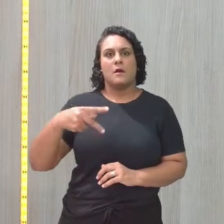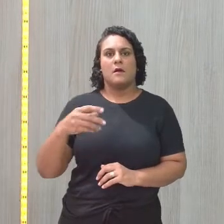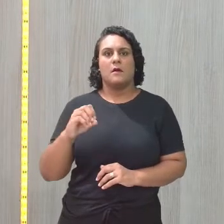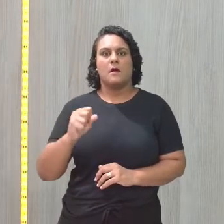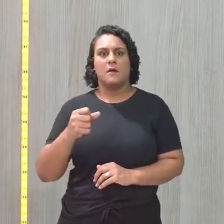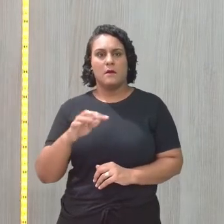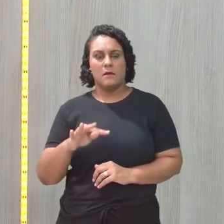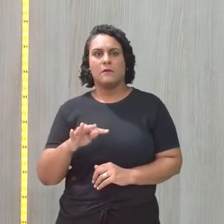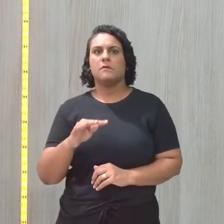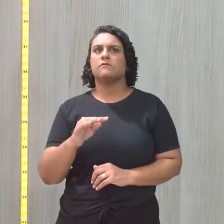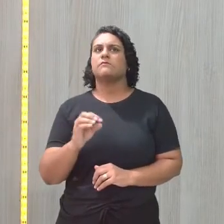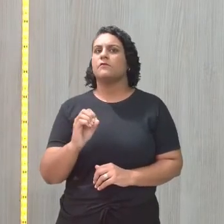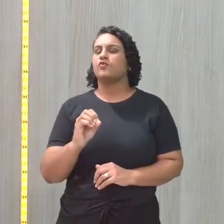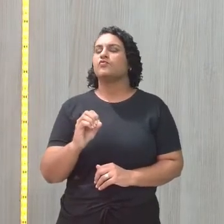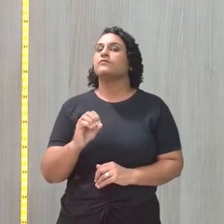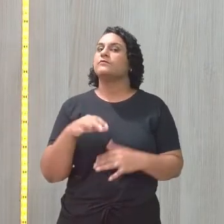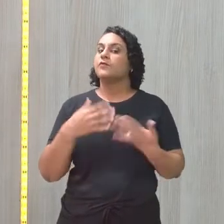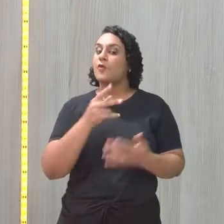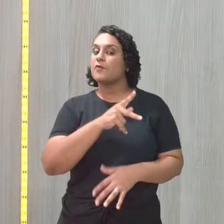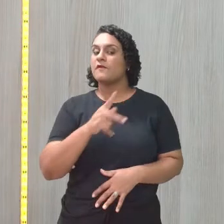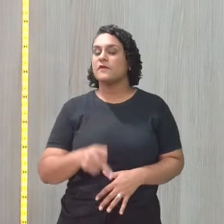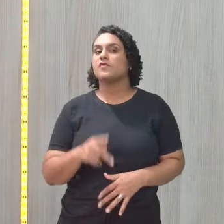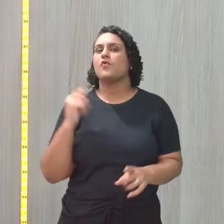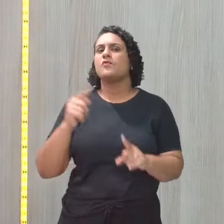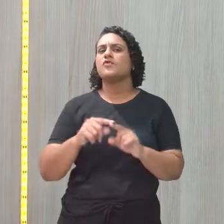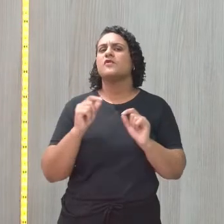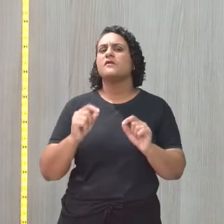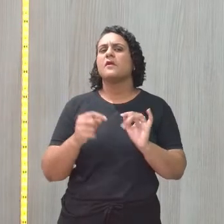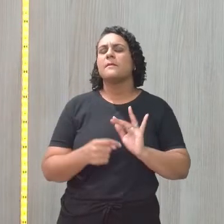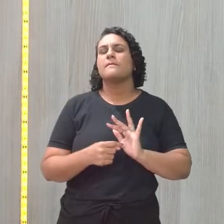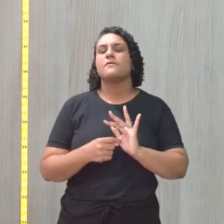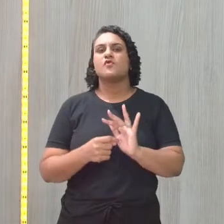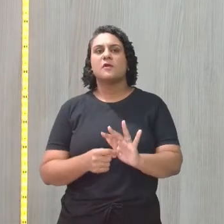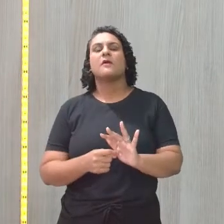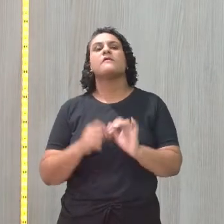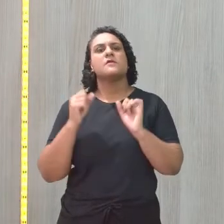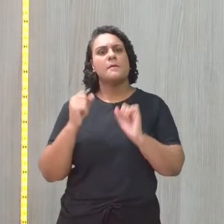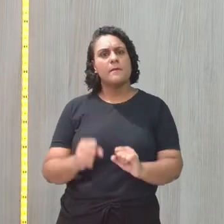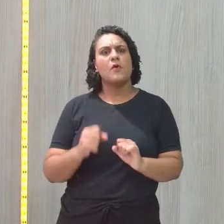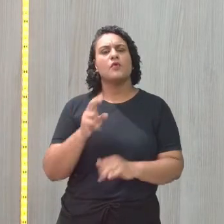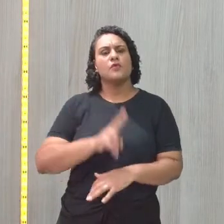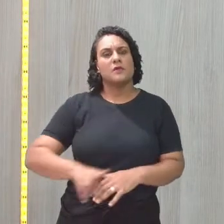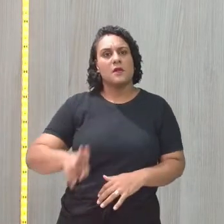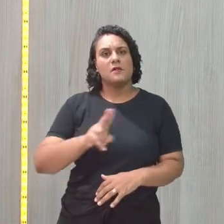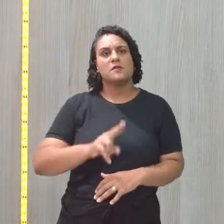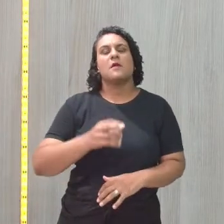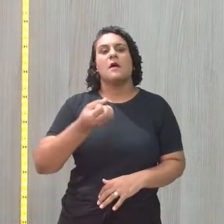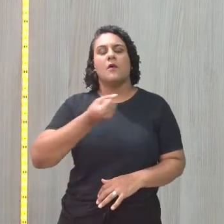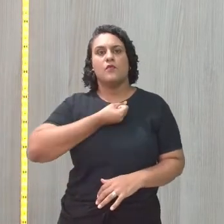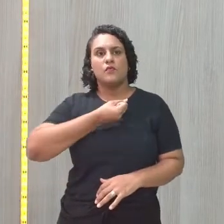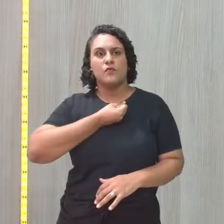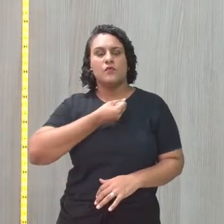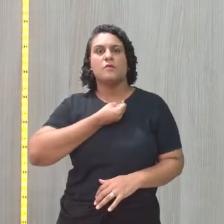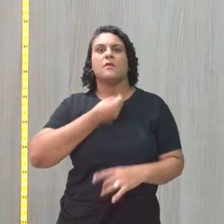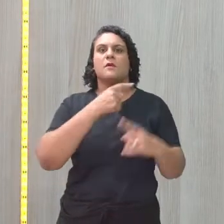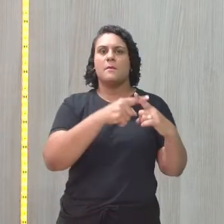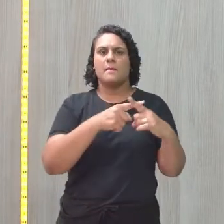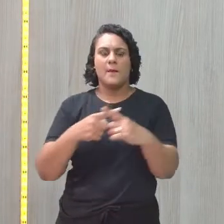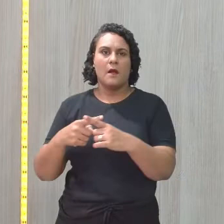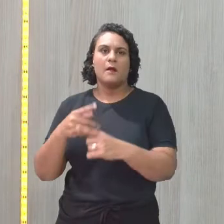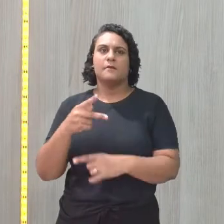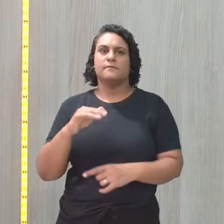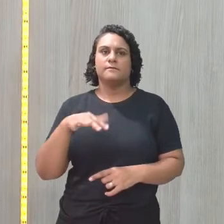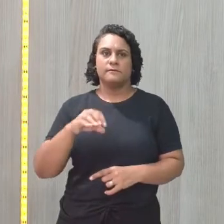hoje é que você pode escrever um número composto como o produto, ou seja, como a multiplicação de números